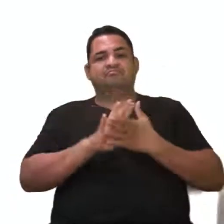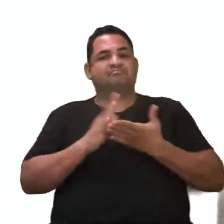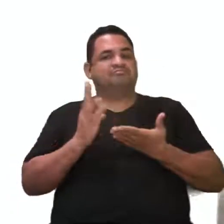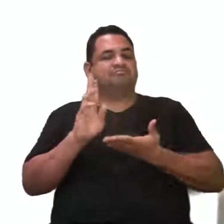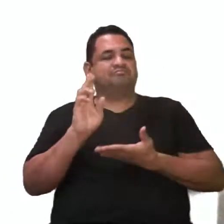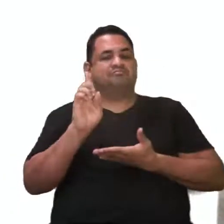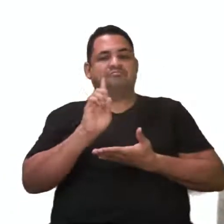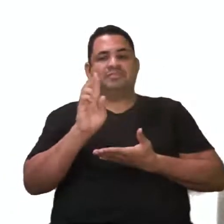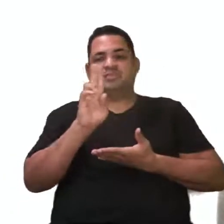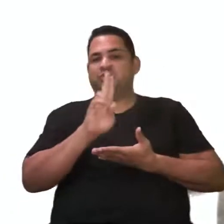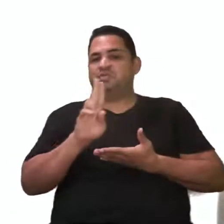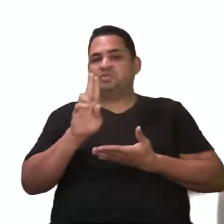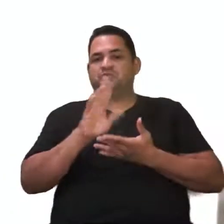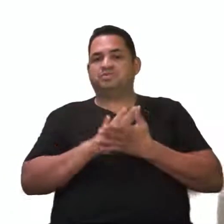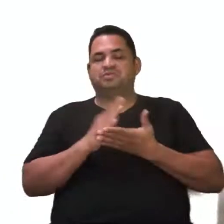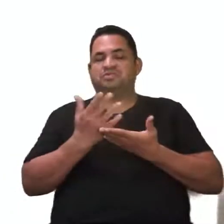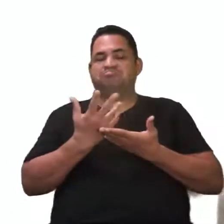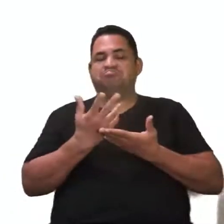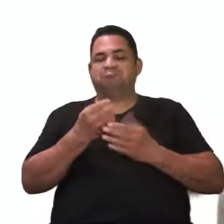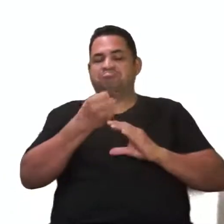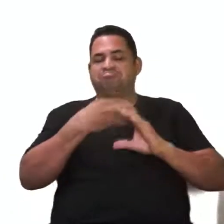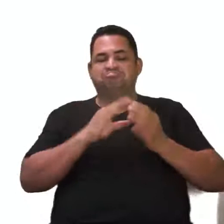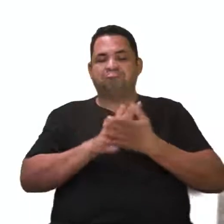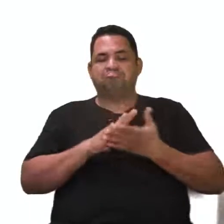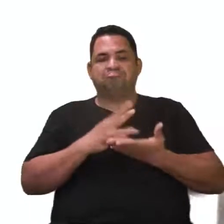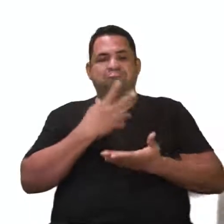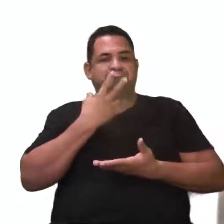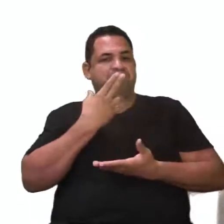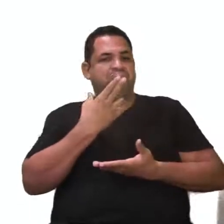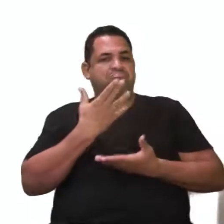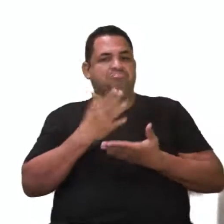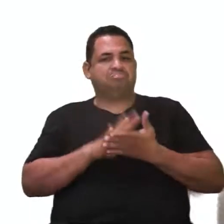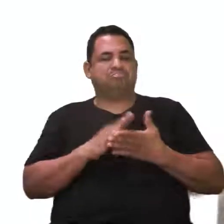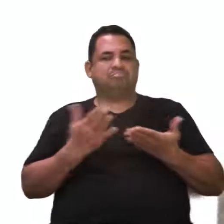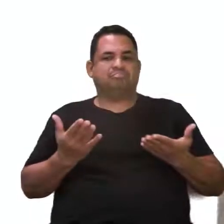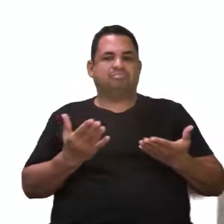não servem a nenhuma função aparente.